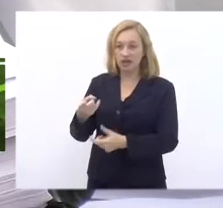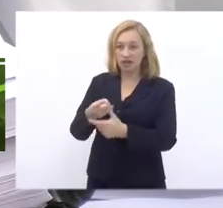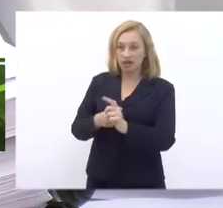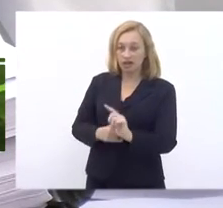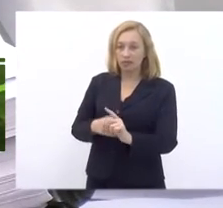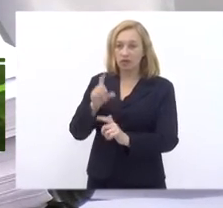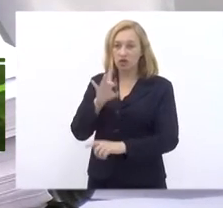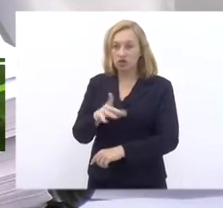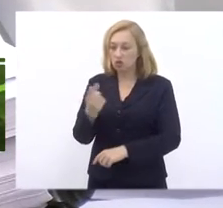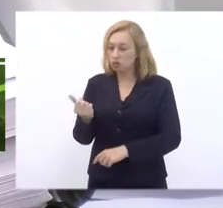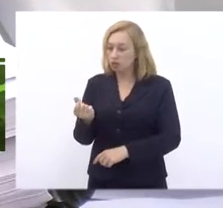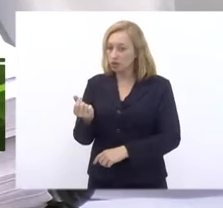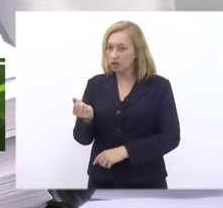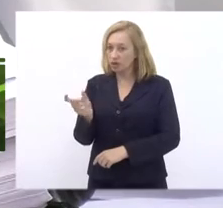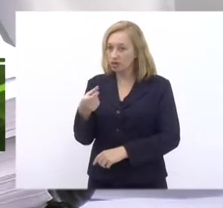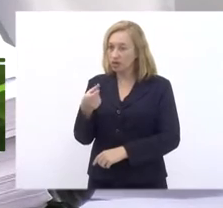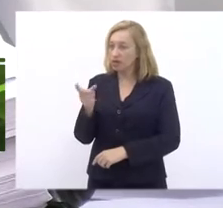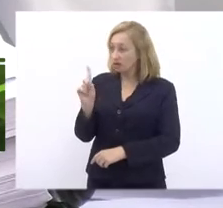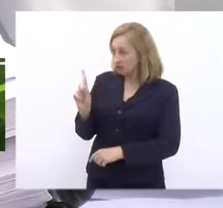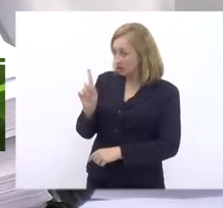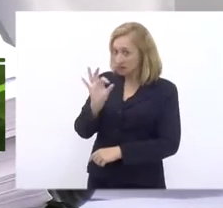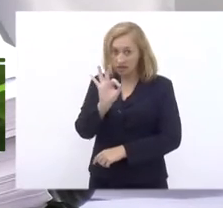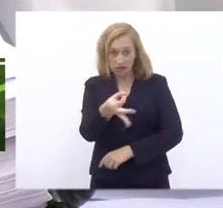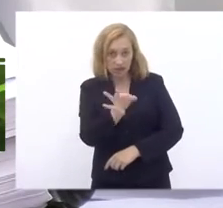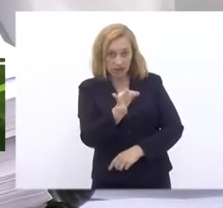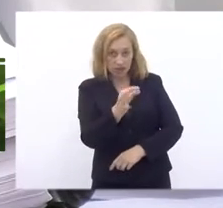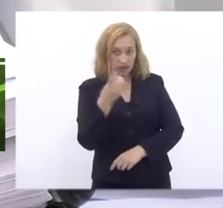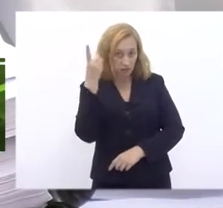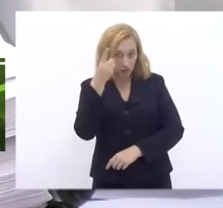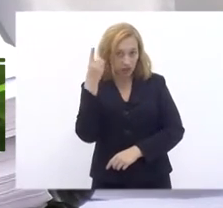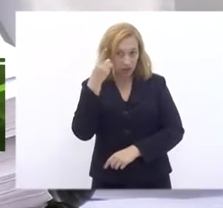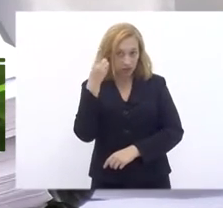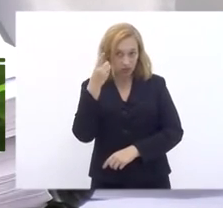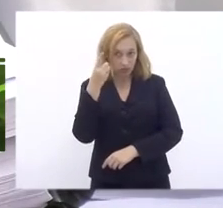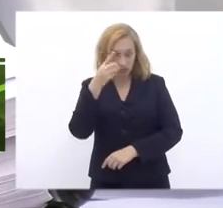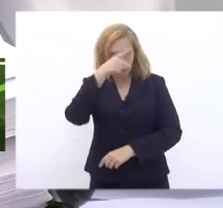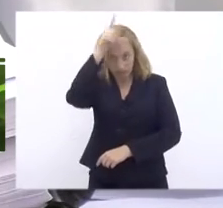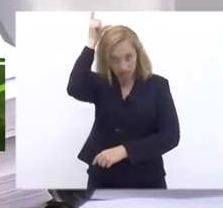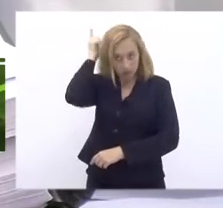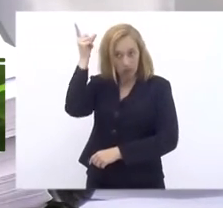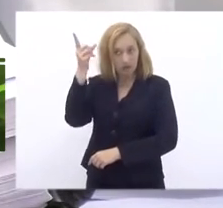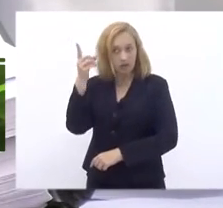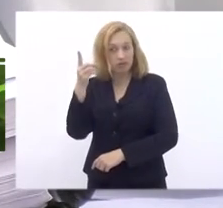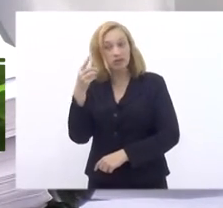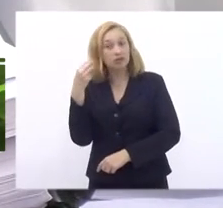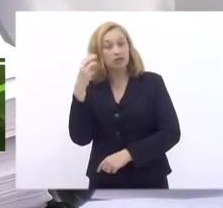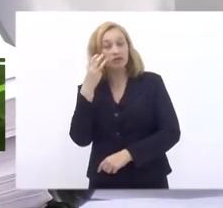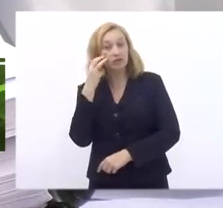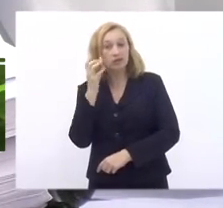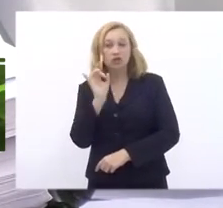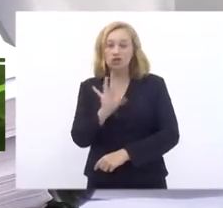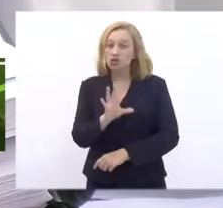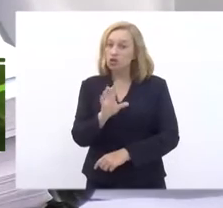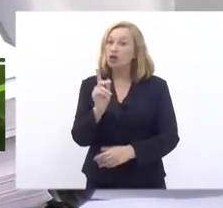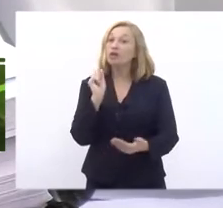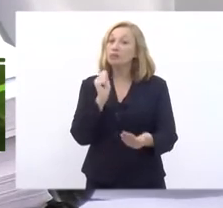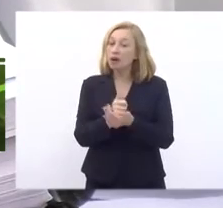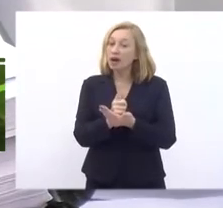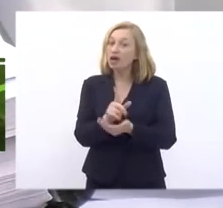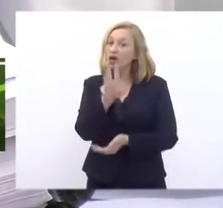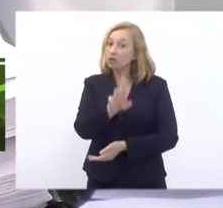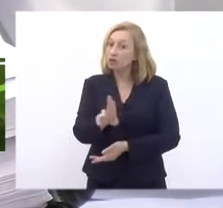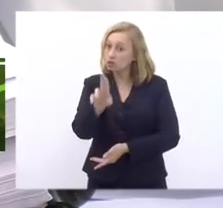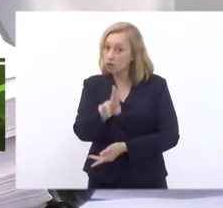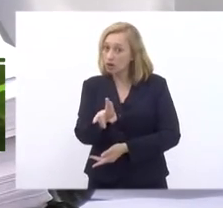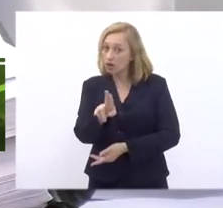reunião passada. Certo, deputado Aldec? Certo, deputado Luiz Paulo? Certo, deputada Marta? Só quem paga é o usuário. Né?